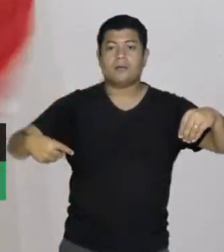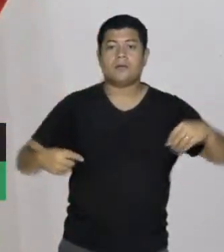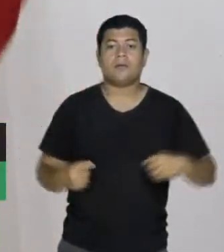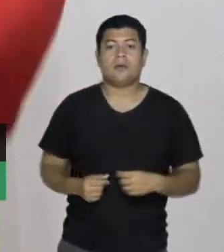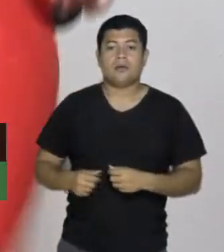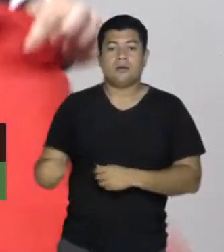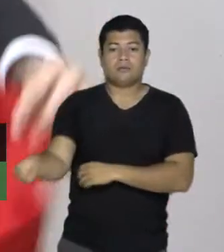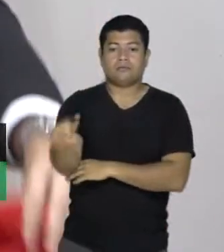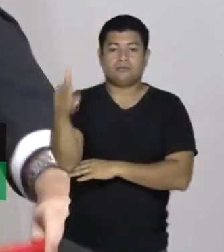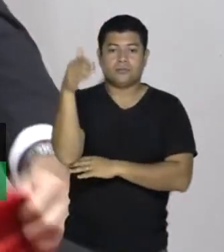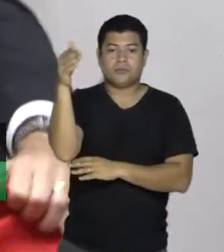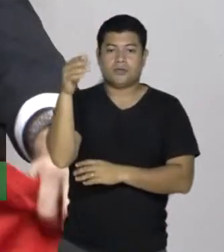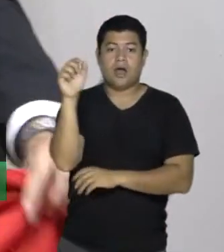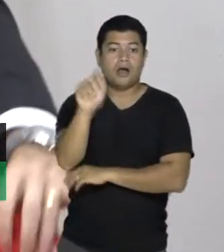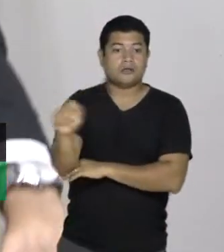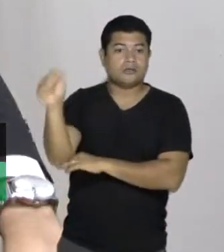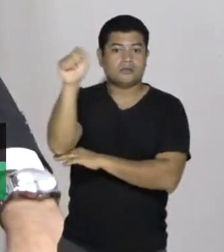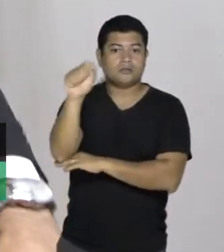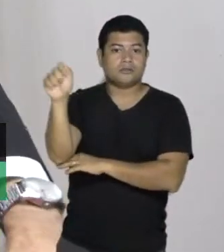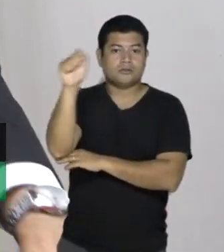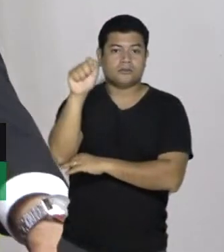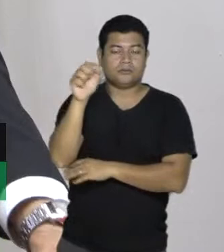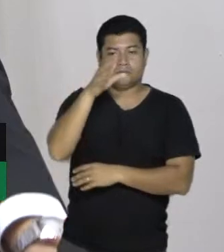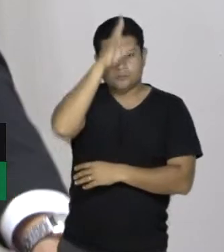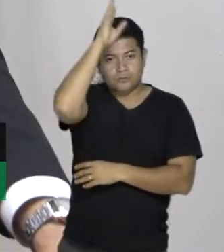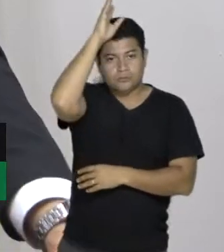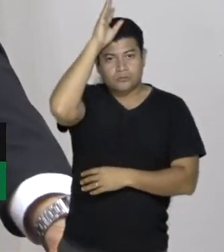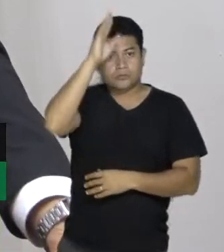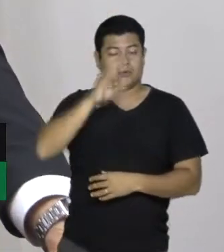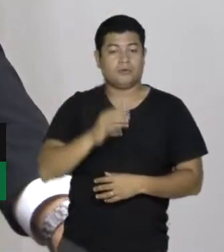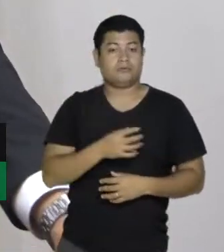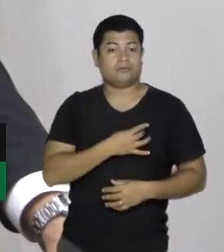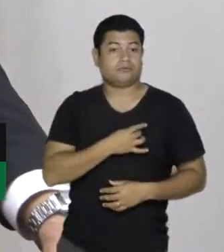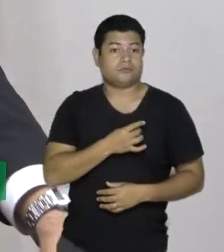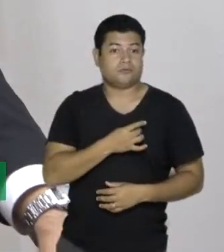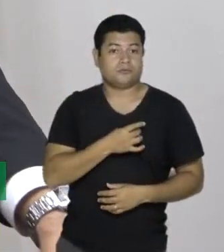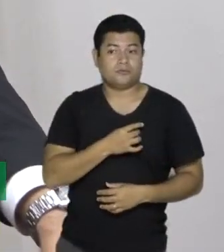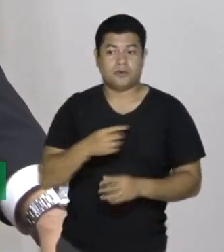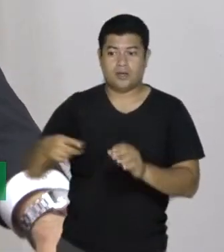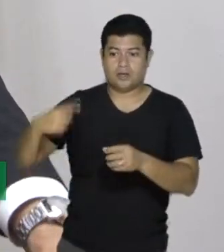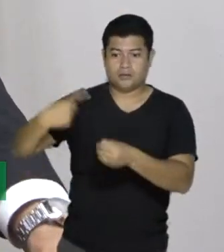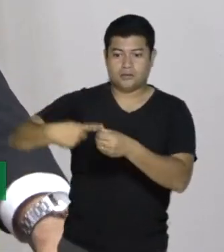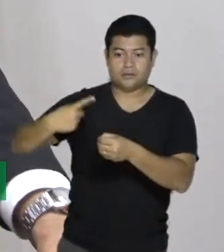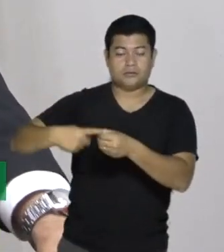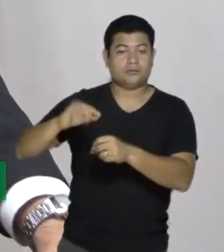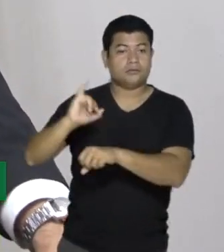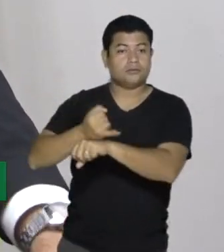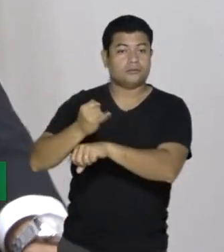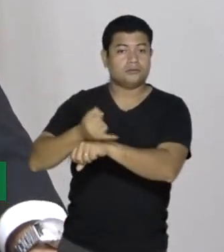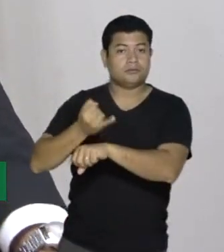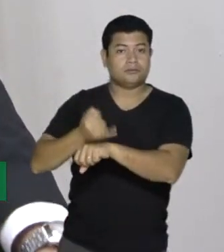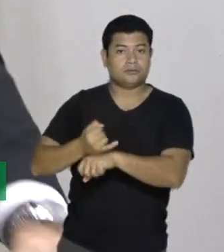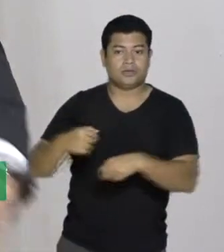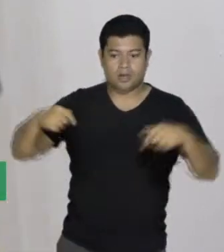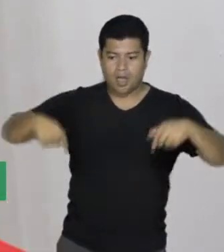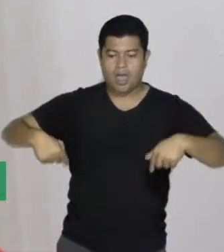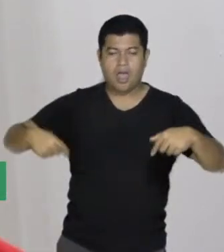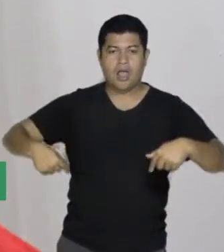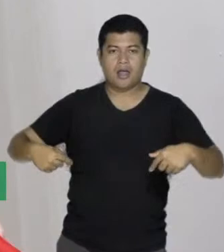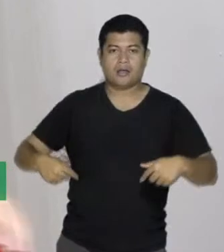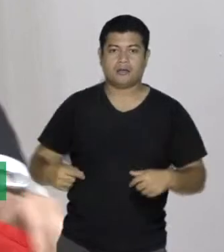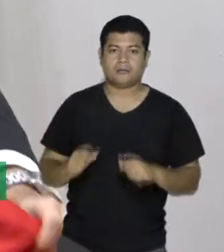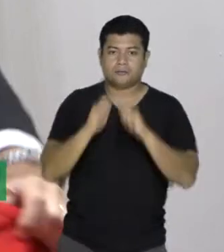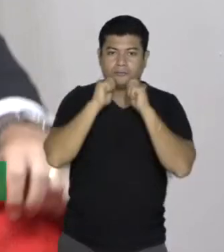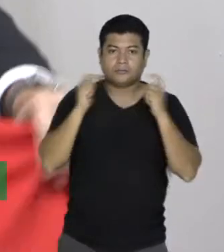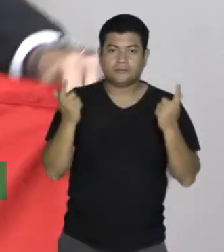da associação dos bombeiros voluntários de Joinville aqui para essa assembleia legislativa então